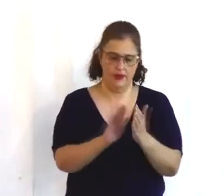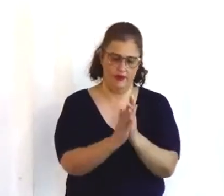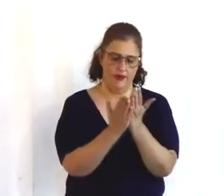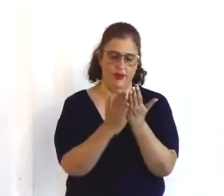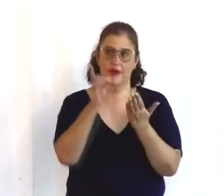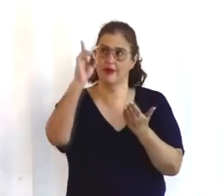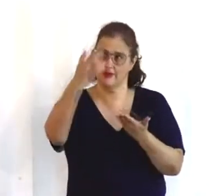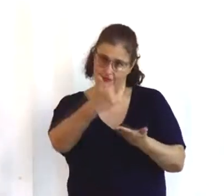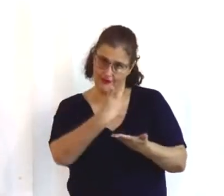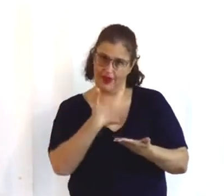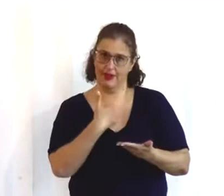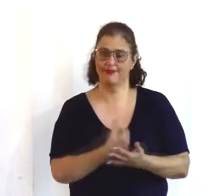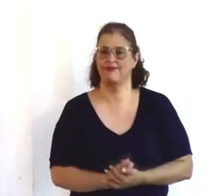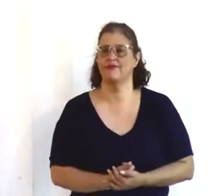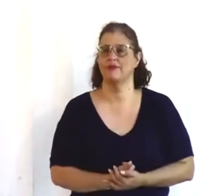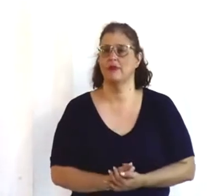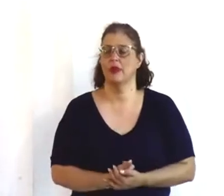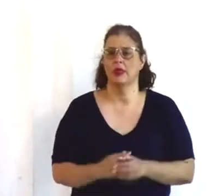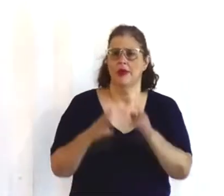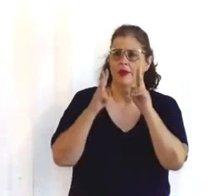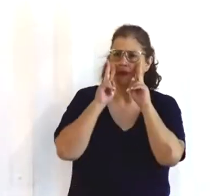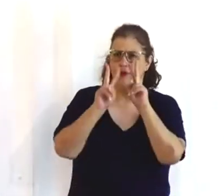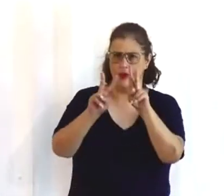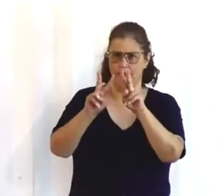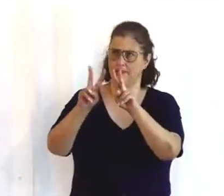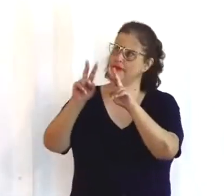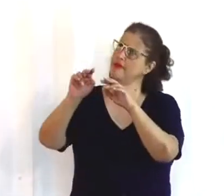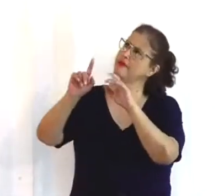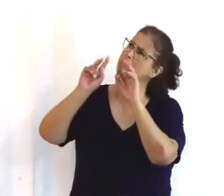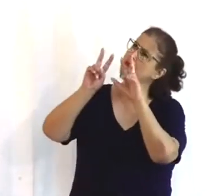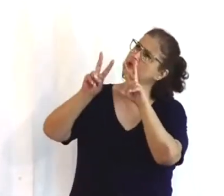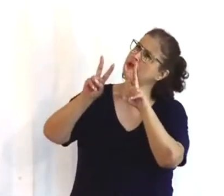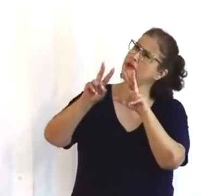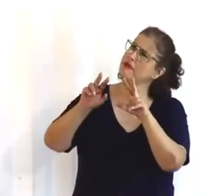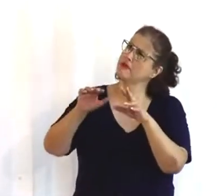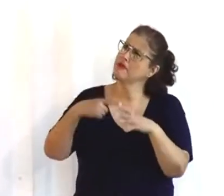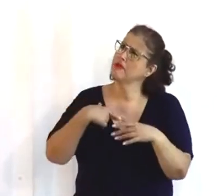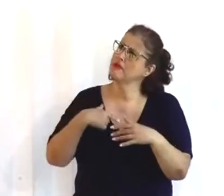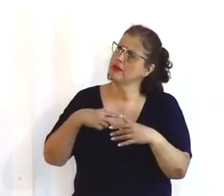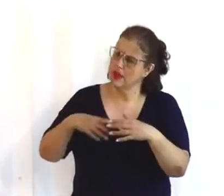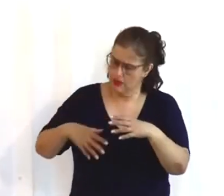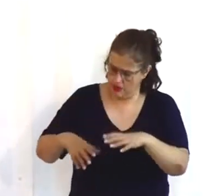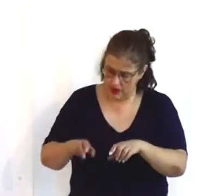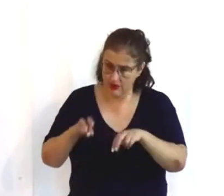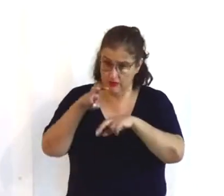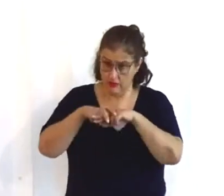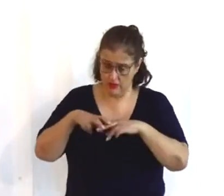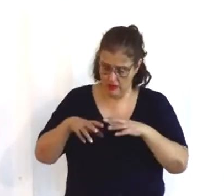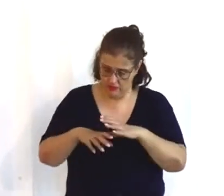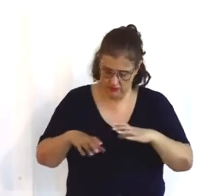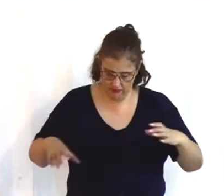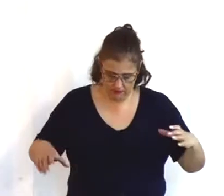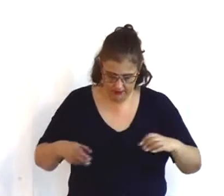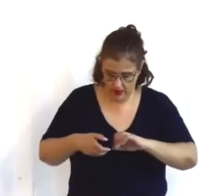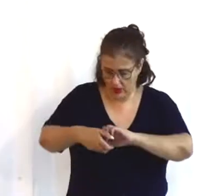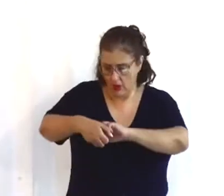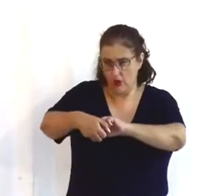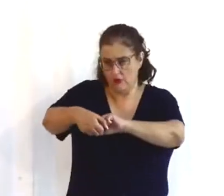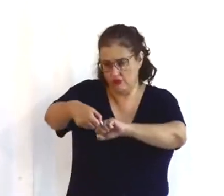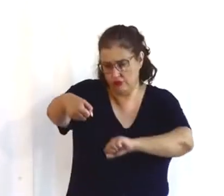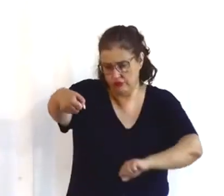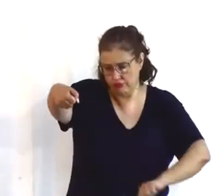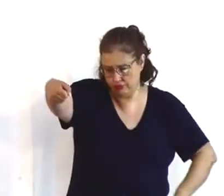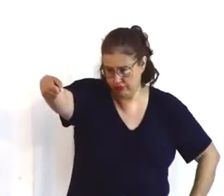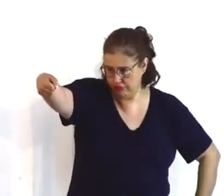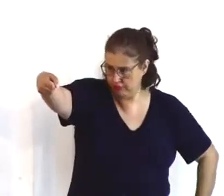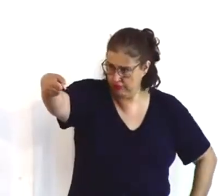do Senhor: vi na mão direita daquele que estava sentado no trono um livro escrito por